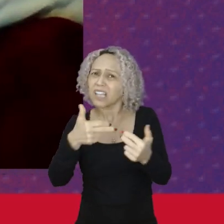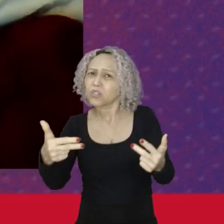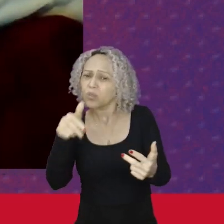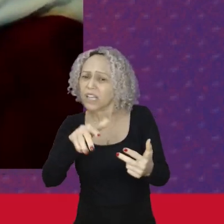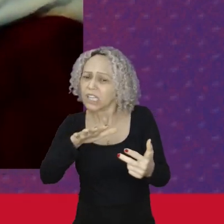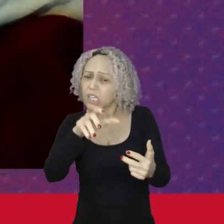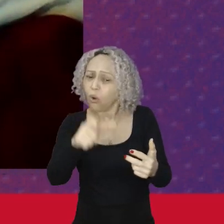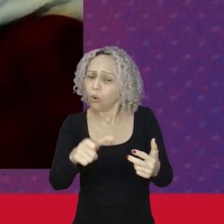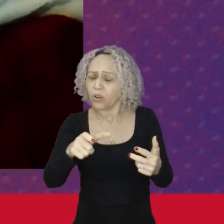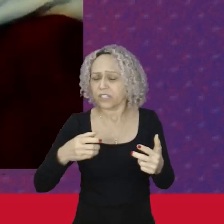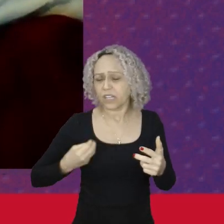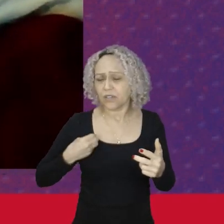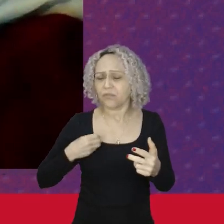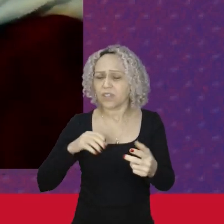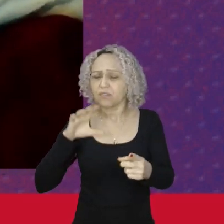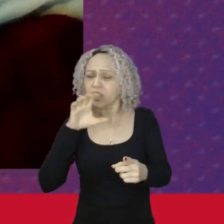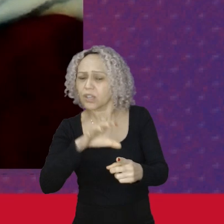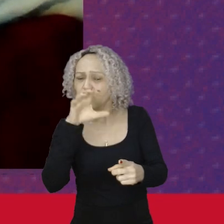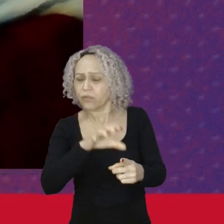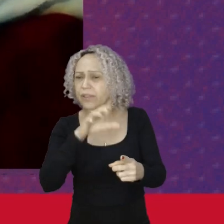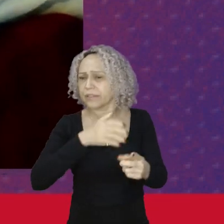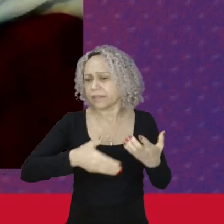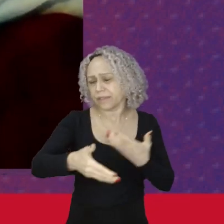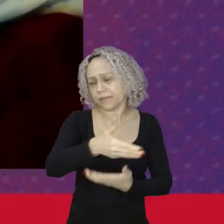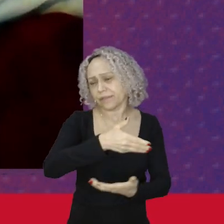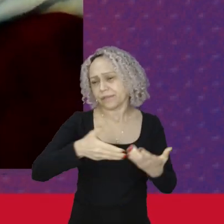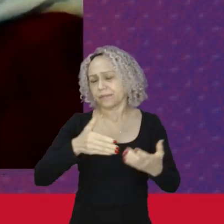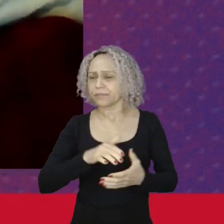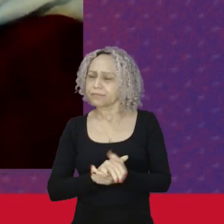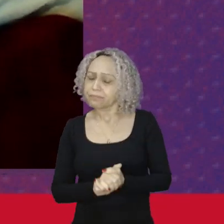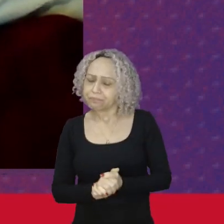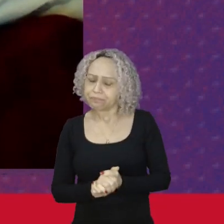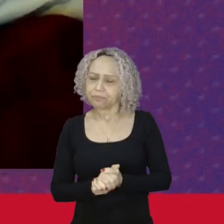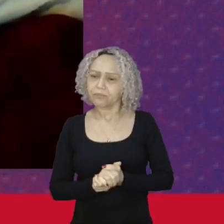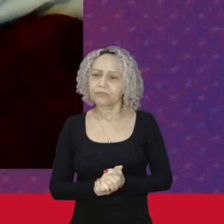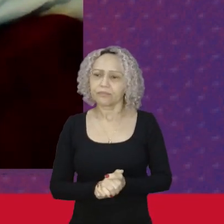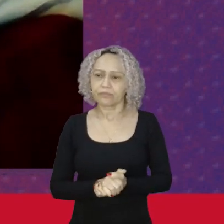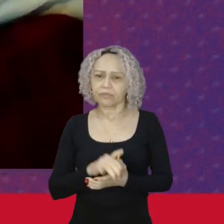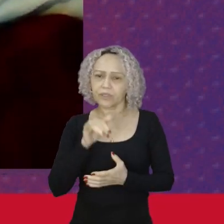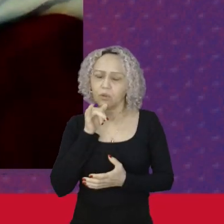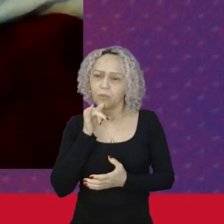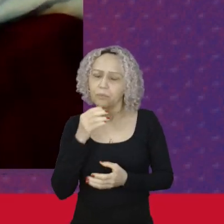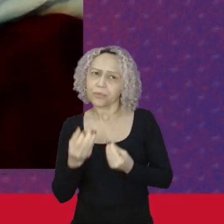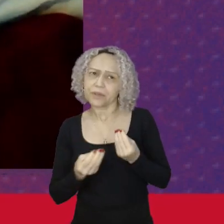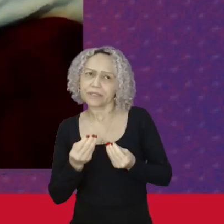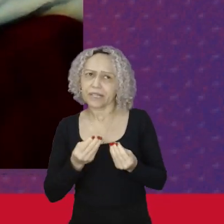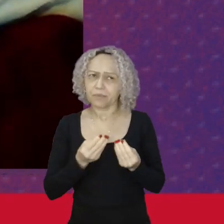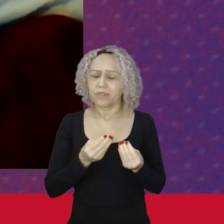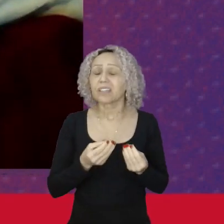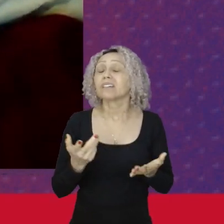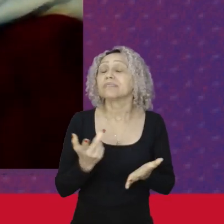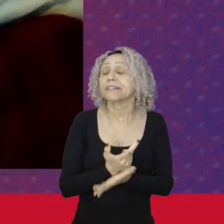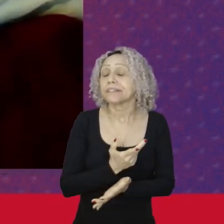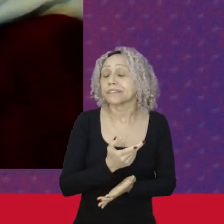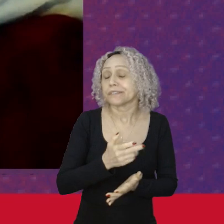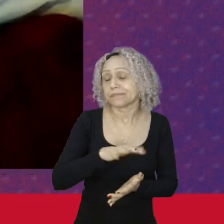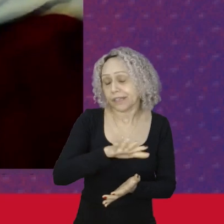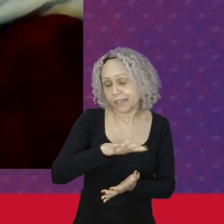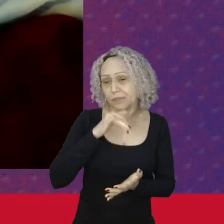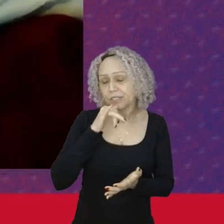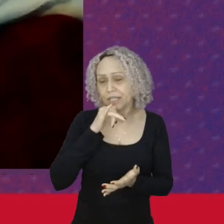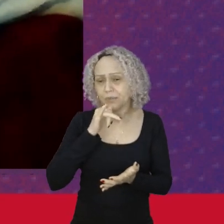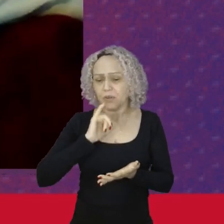sociais e também porque ela interfere nas relações sociais, através de preconceito, de